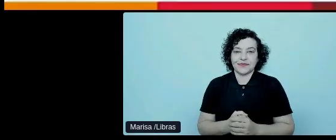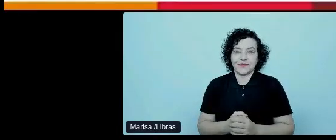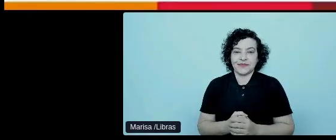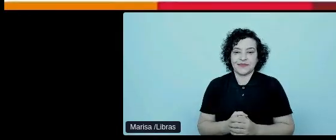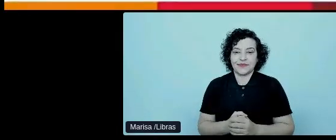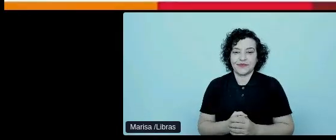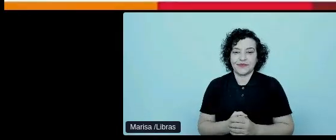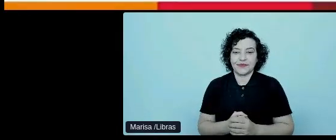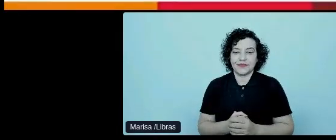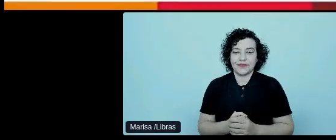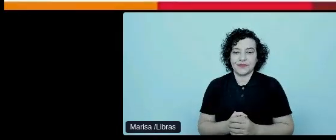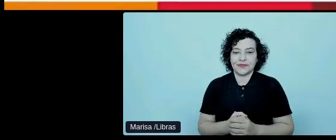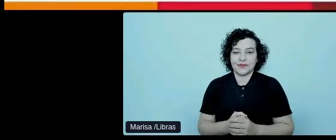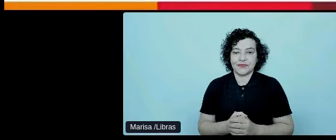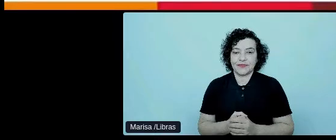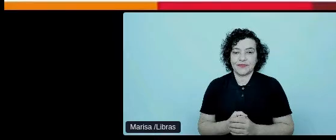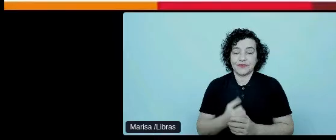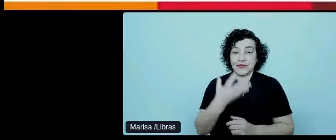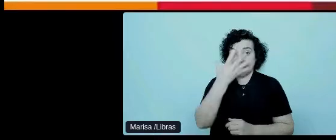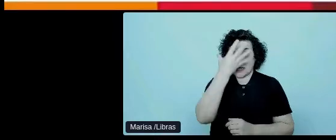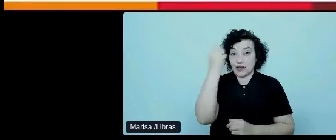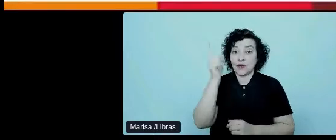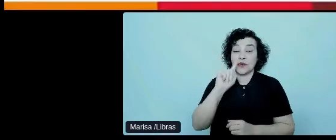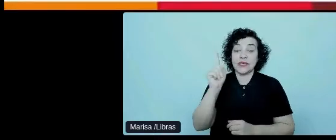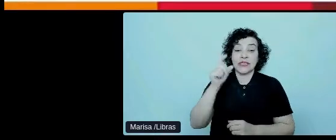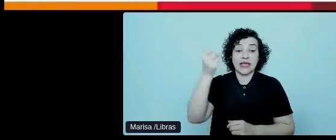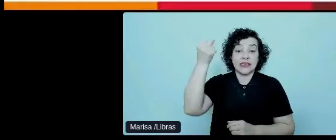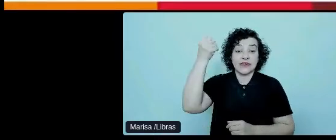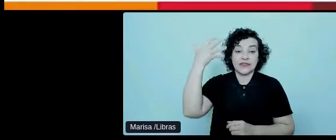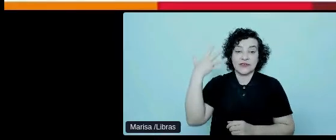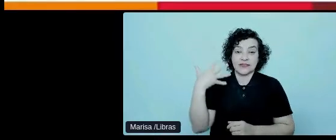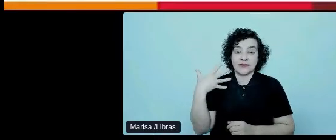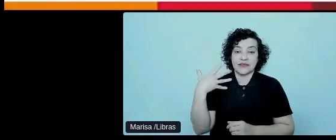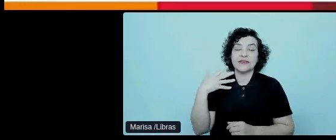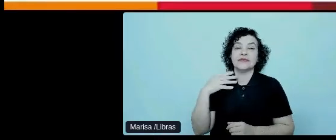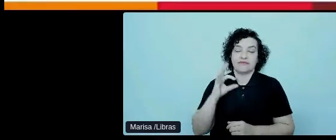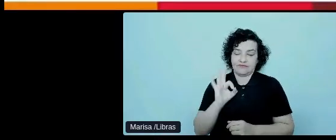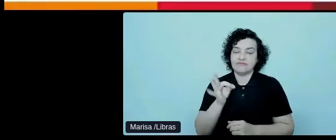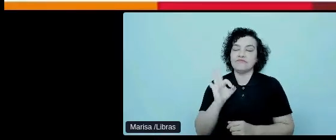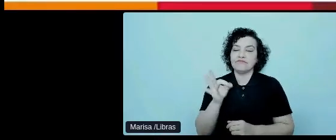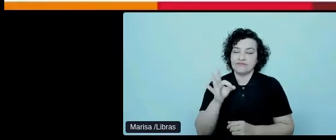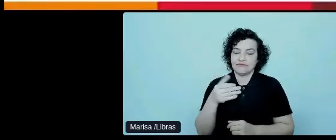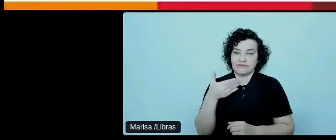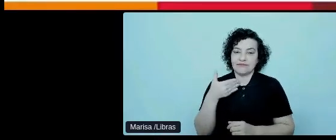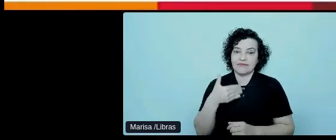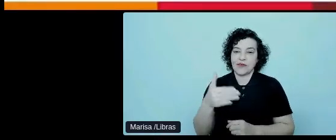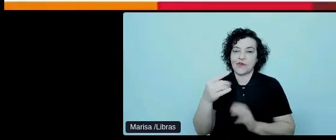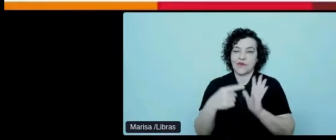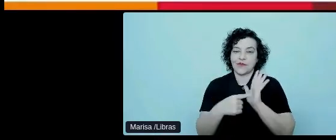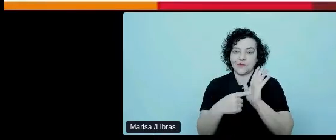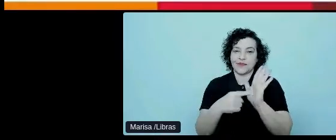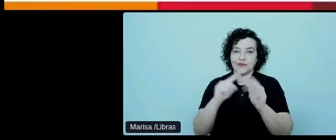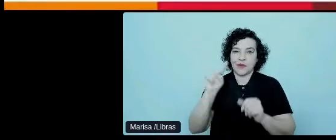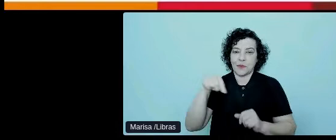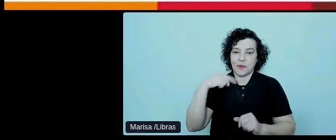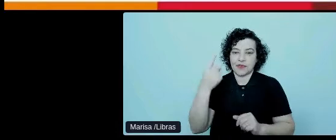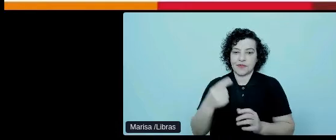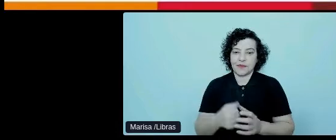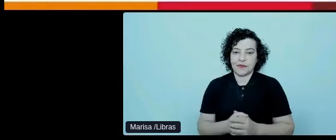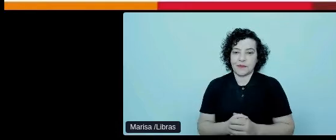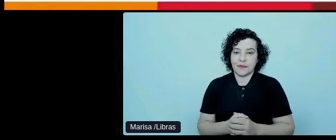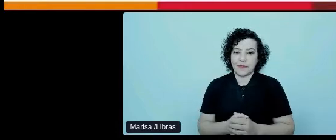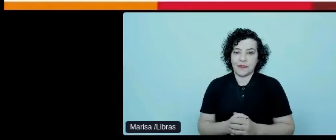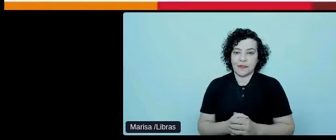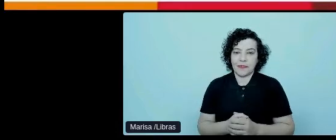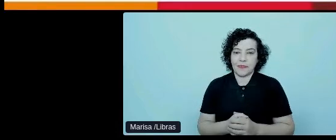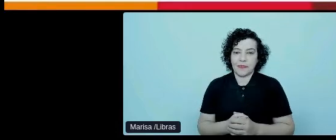Ô, Vicky, não esquece de fazer sua autodescrição. Eu vou fazer ele na identificação, na próxima. Eu acho que a gente esqueceu